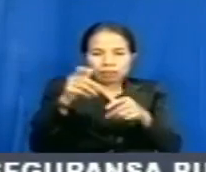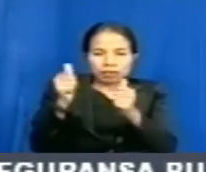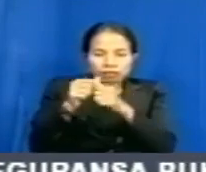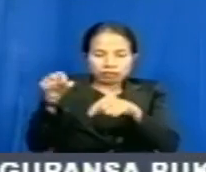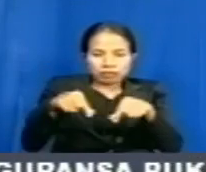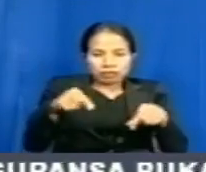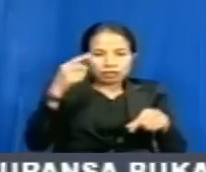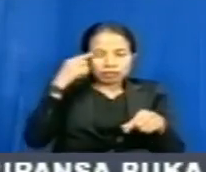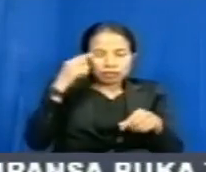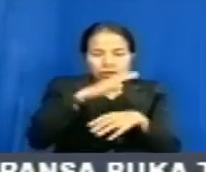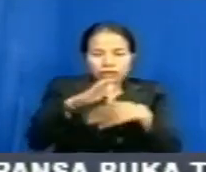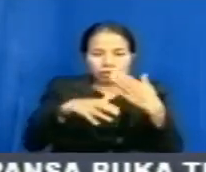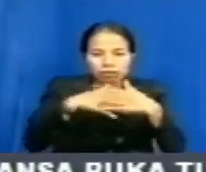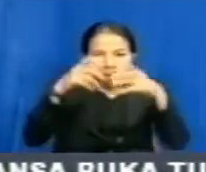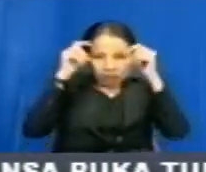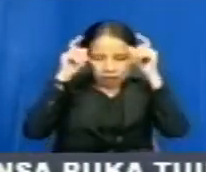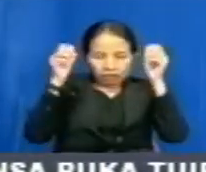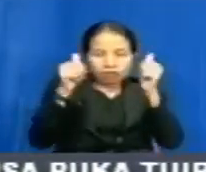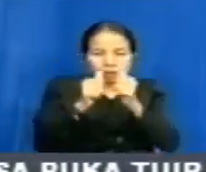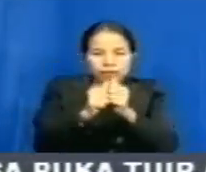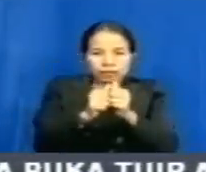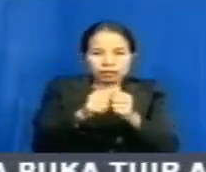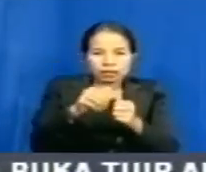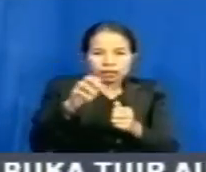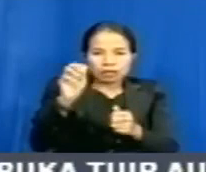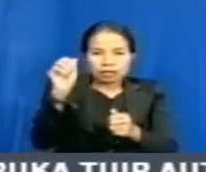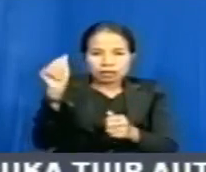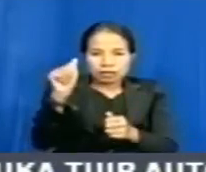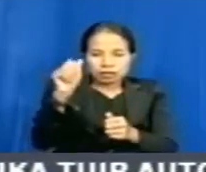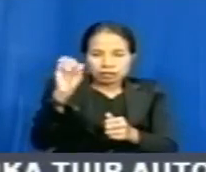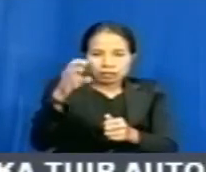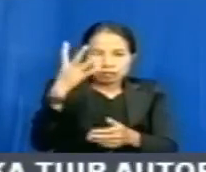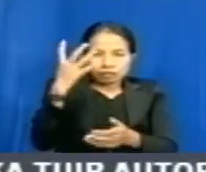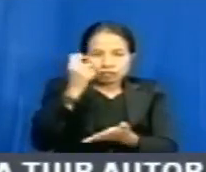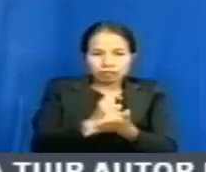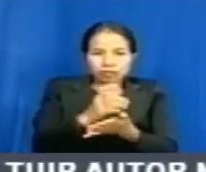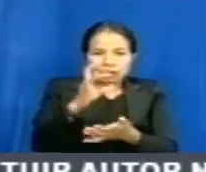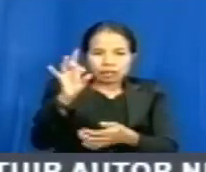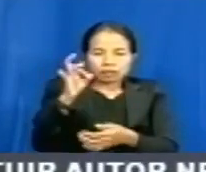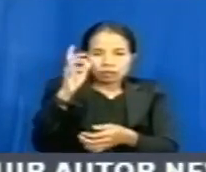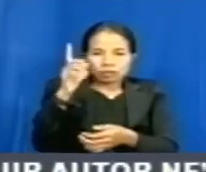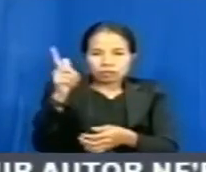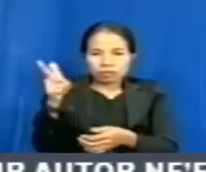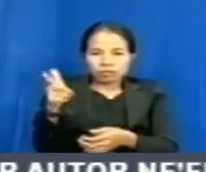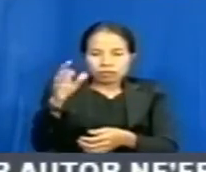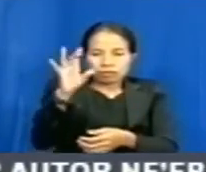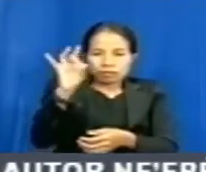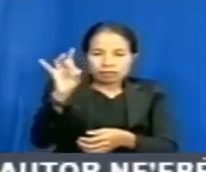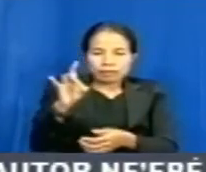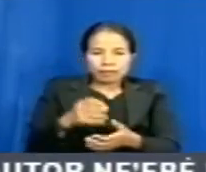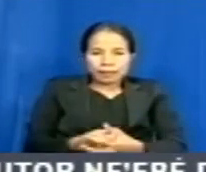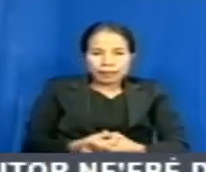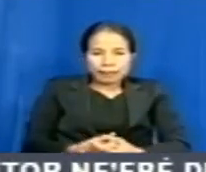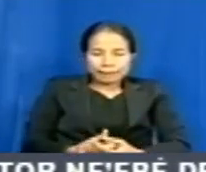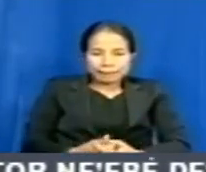matan, ia territorio nasional hamutu rihun sanuloresen hat, Atu Sualu Ruanulu Resinualu.